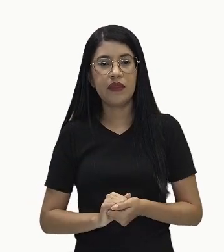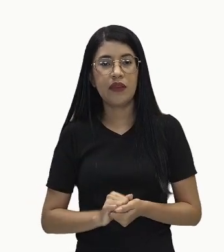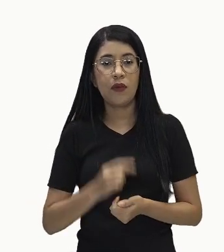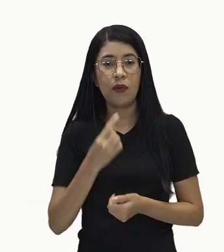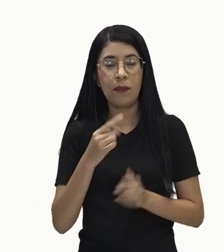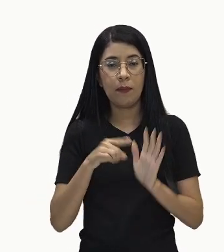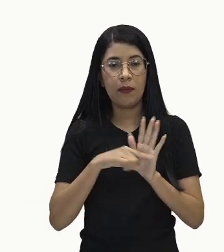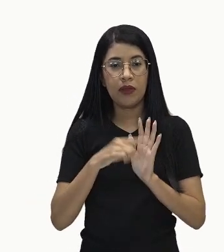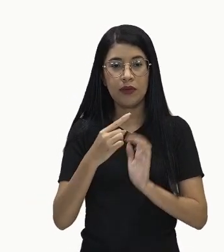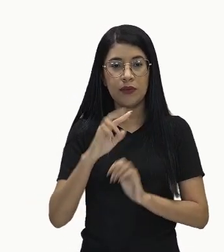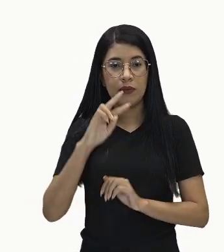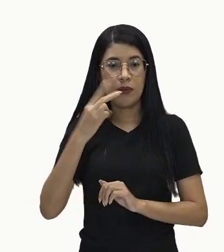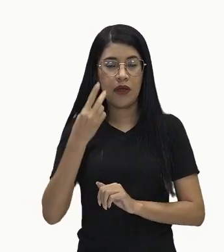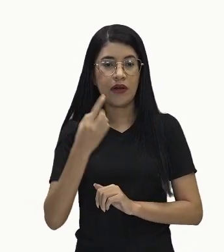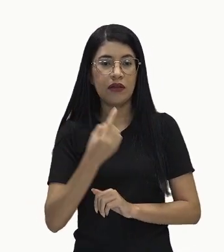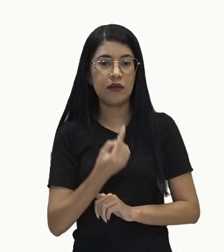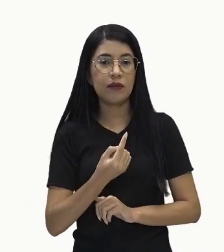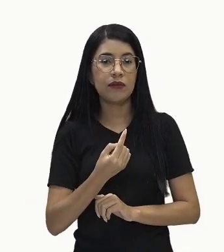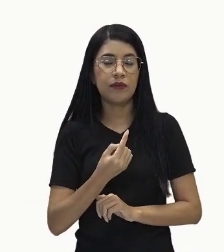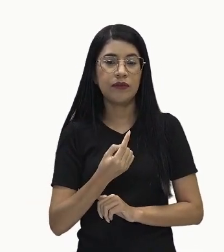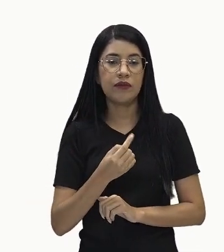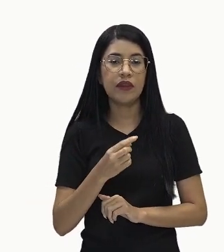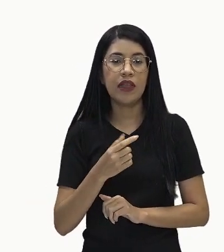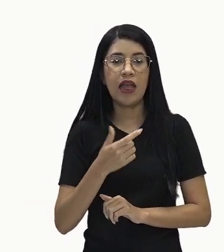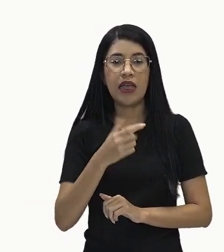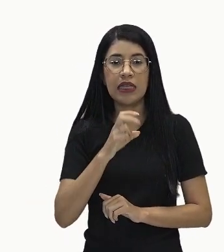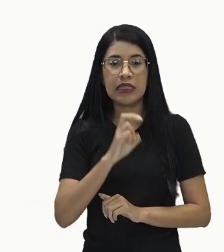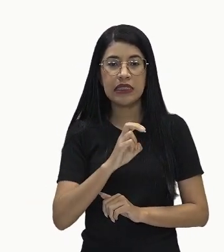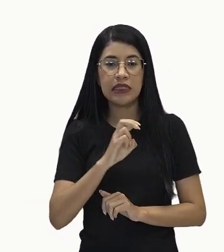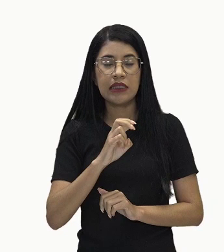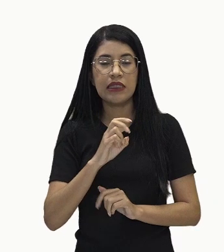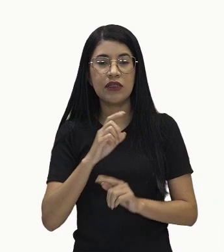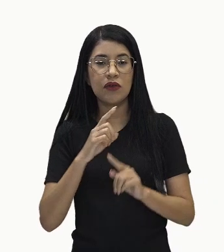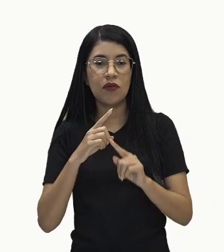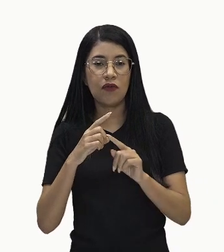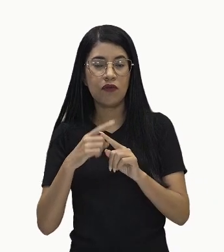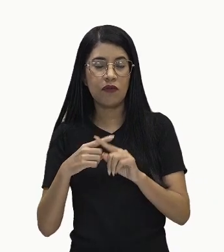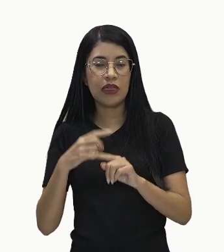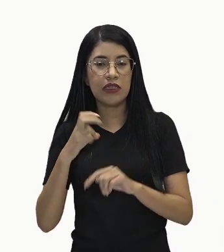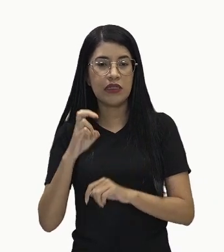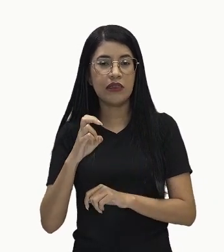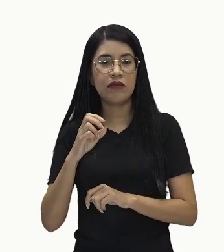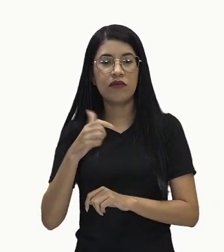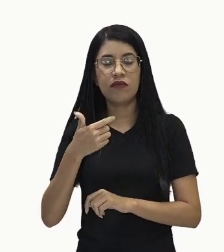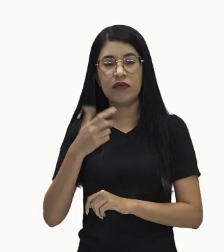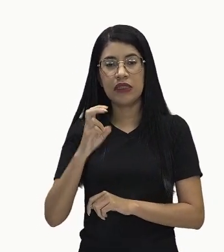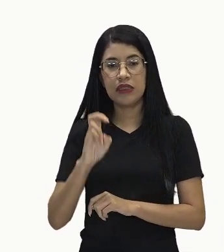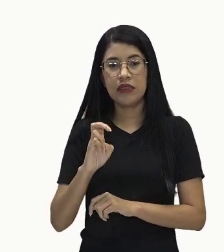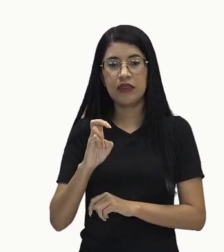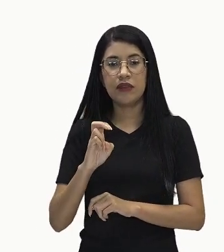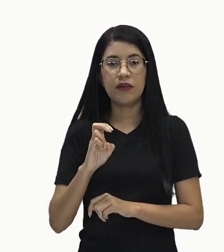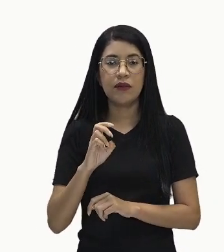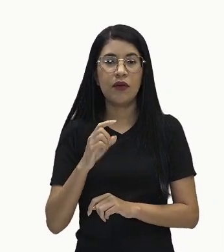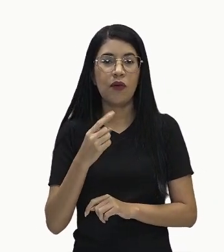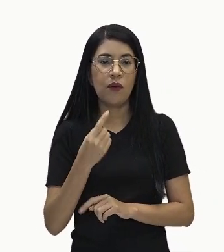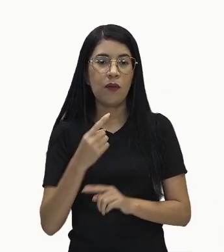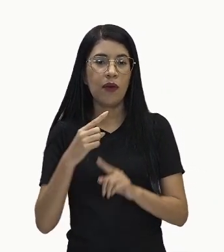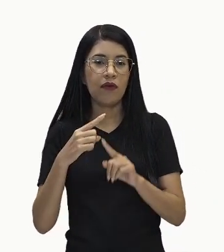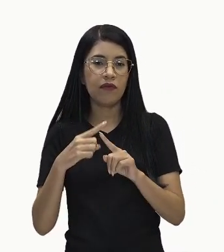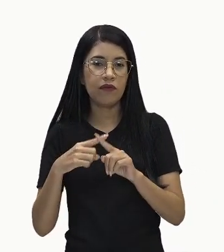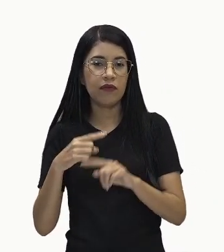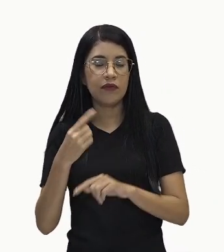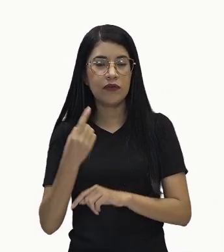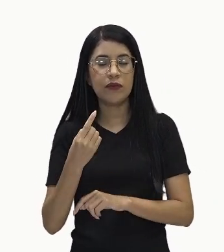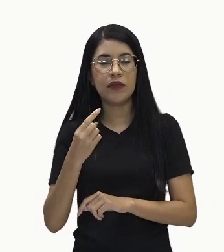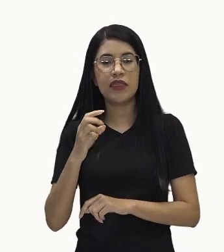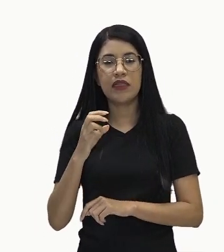essas potências. Menos 1 ao quadrado é 1, 5 ao quadrado é 25, 1 ao quadrado é 1, menos 3 ao